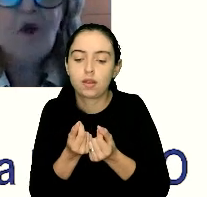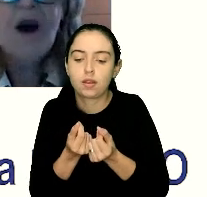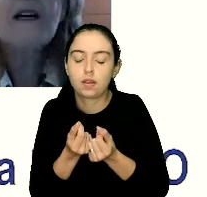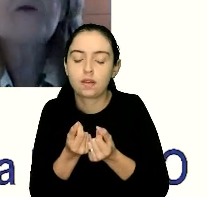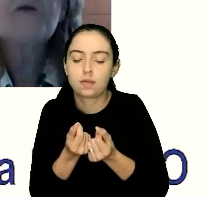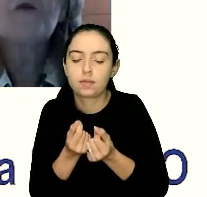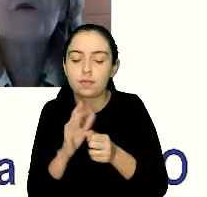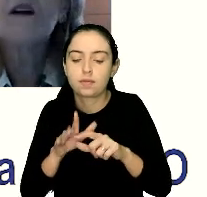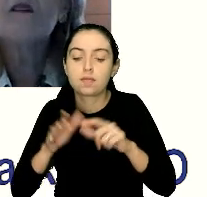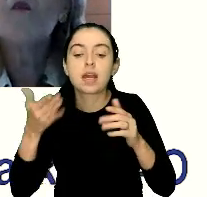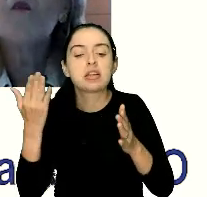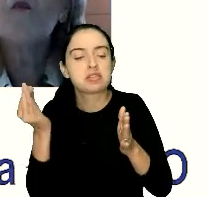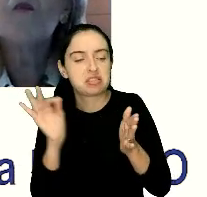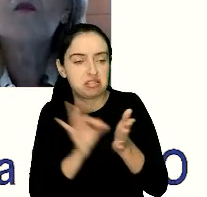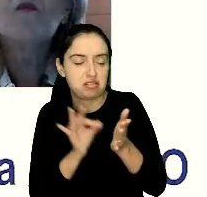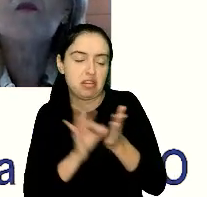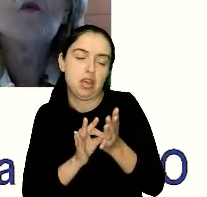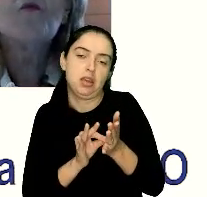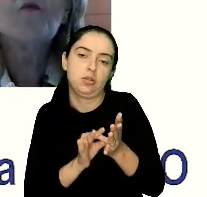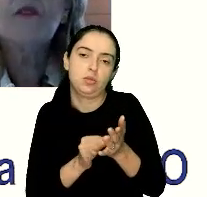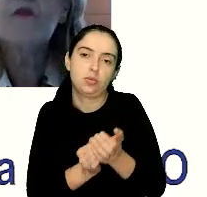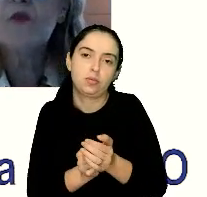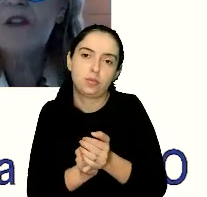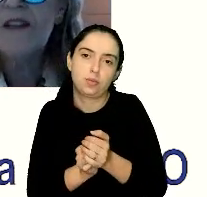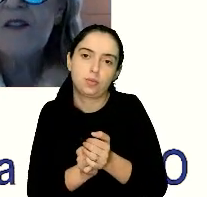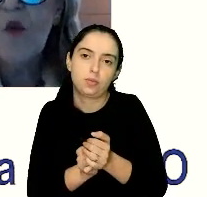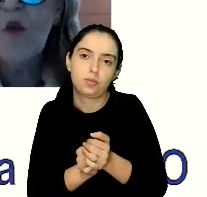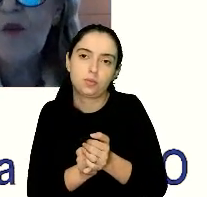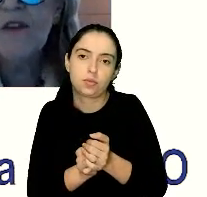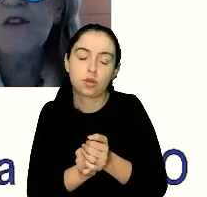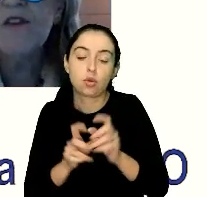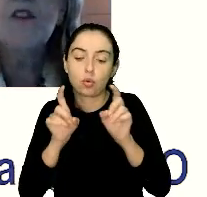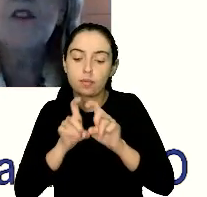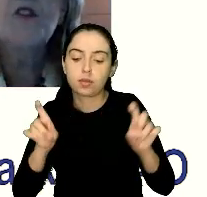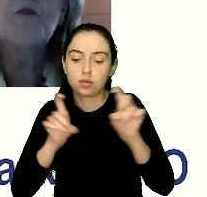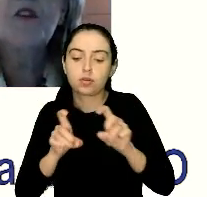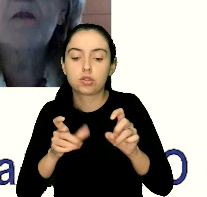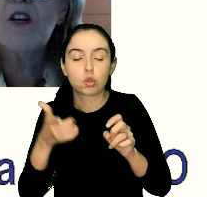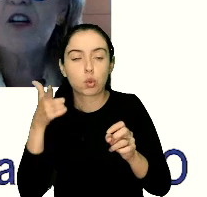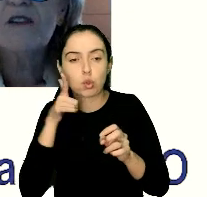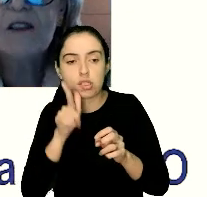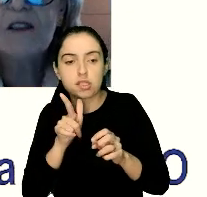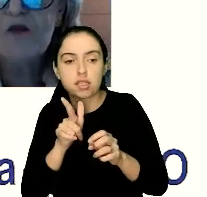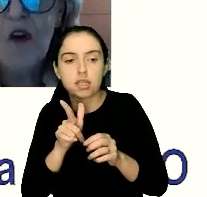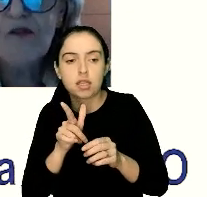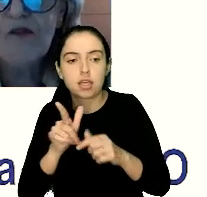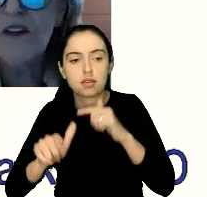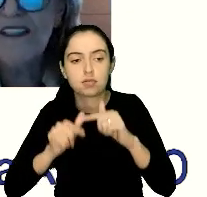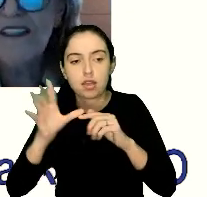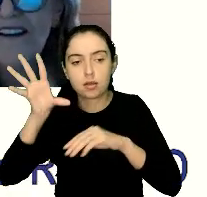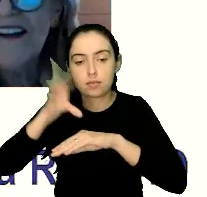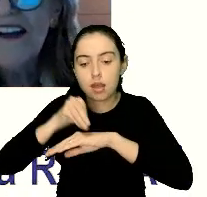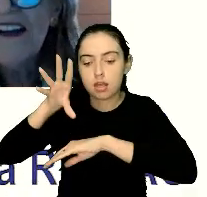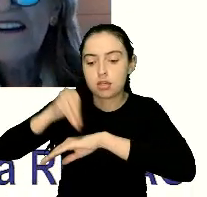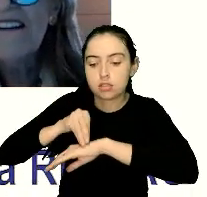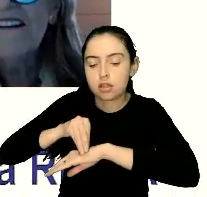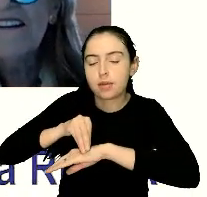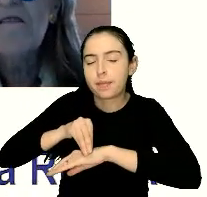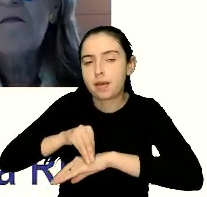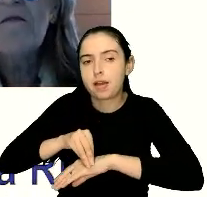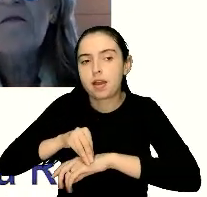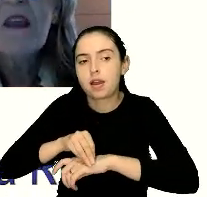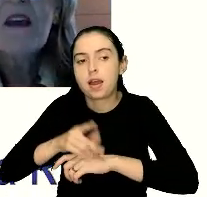mais adequado, não é? Com um computador que desse conta de a gente poder baixar tantos softwares, né?